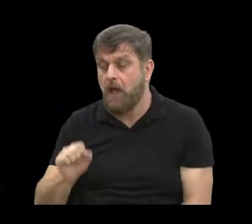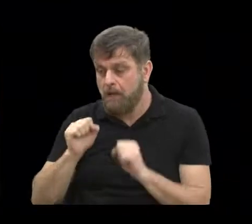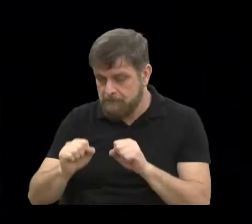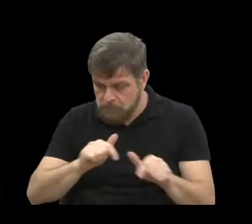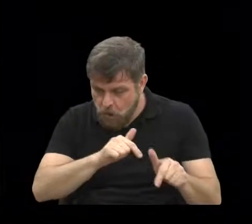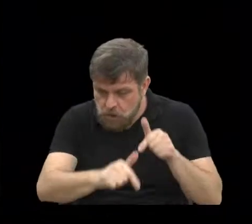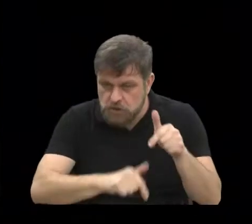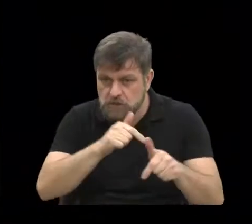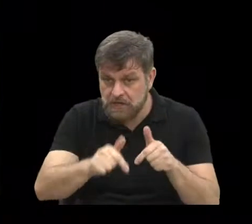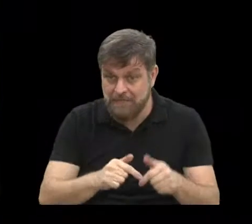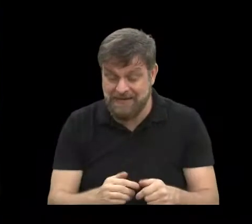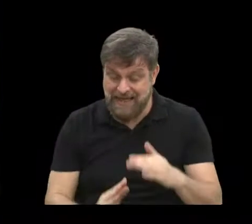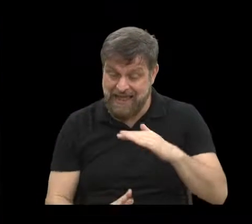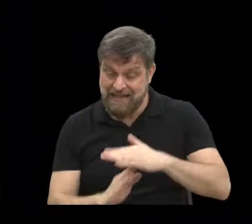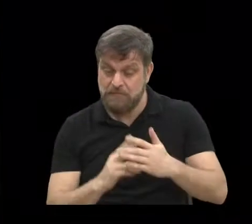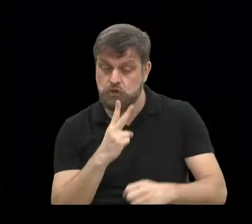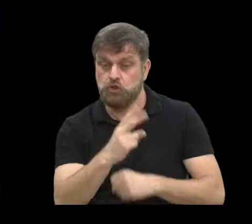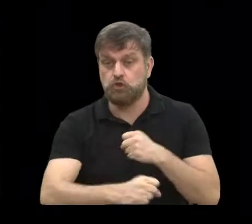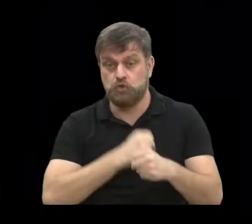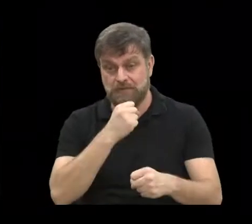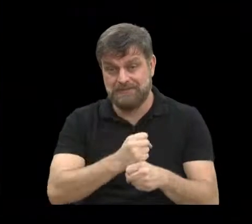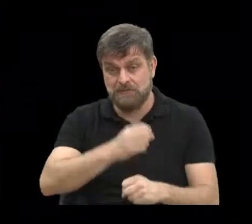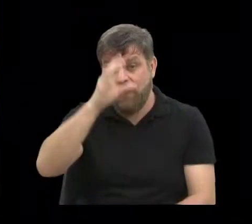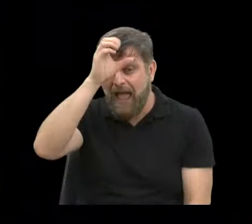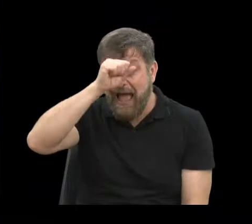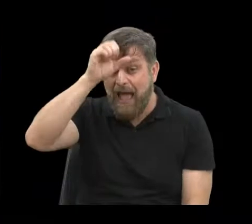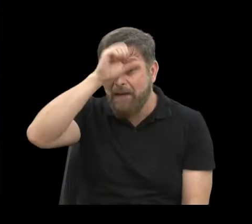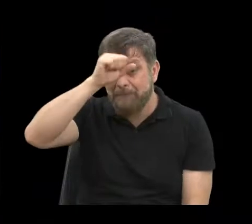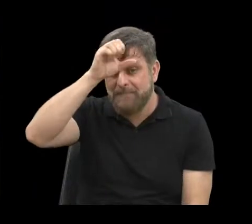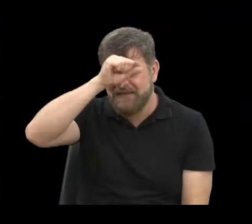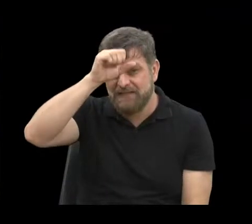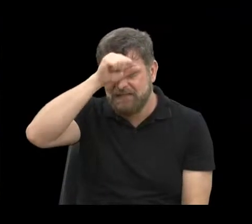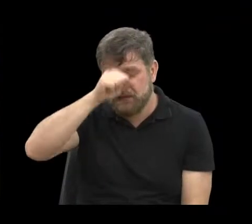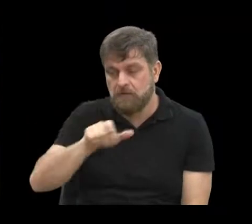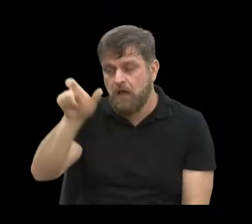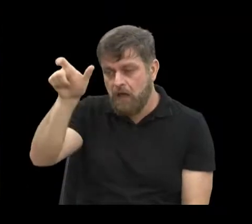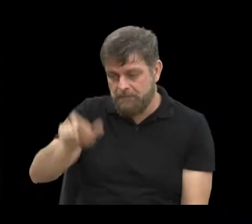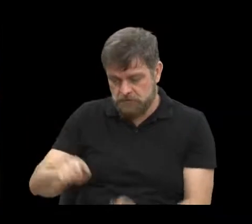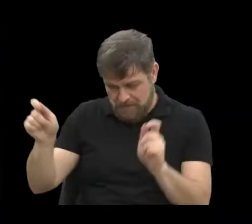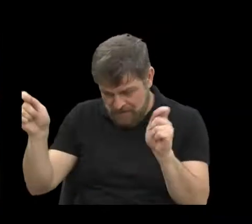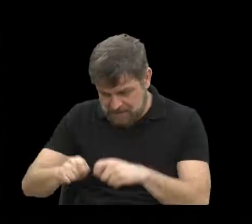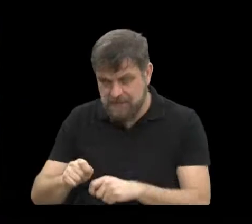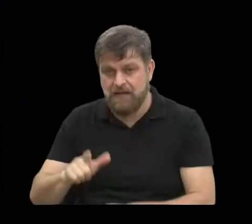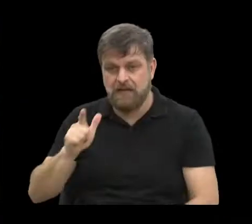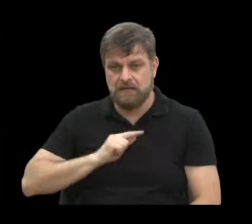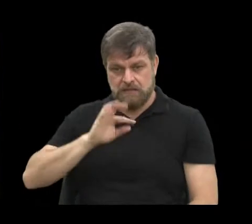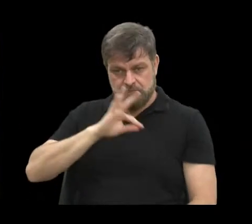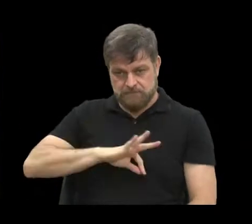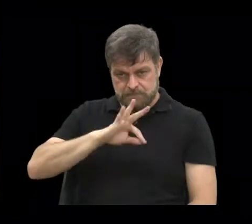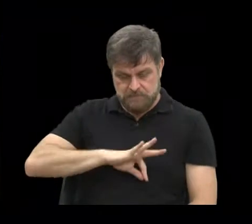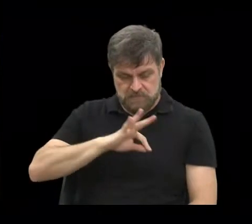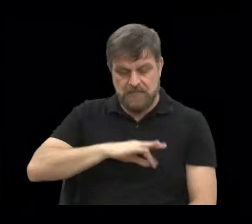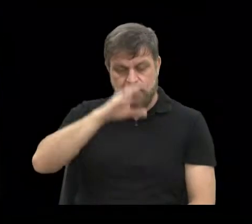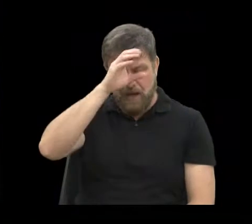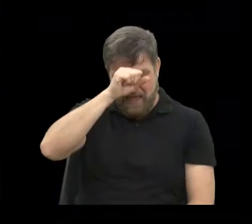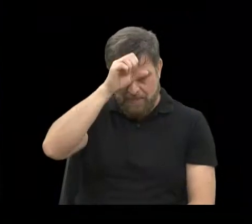pelo prazo de 2 anos, tá? 2 anos a pessoa pode ter a renda de